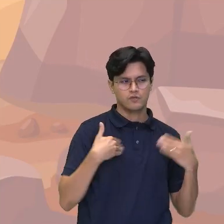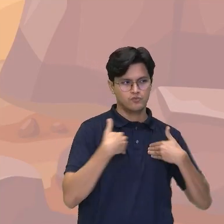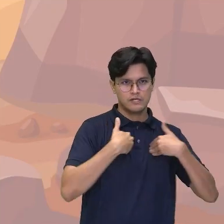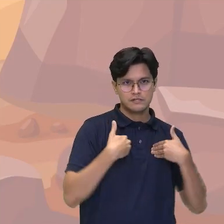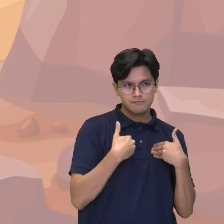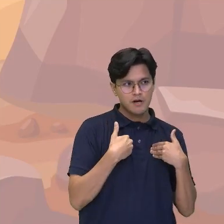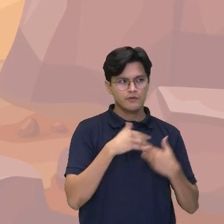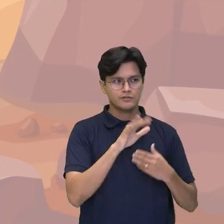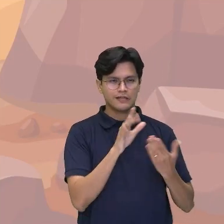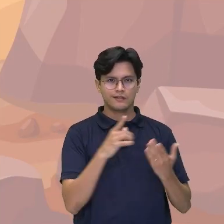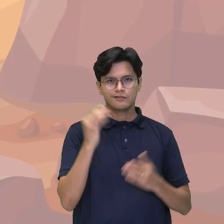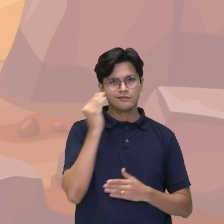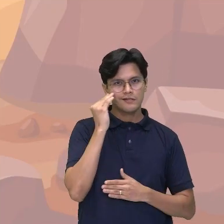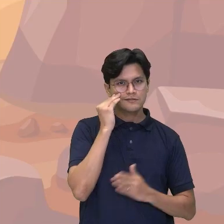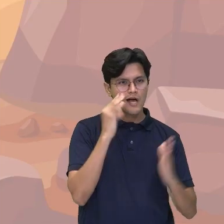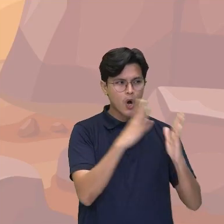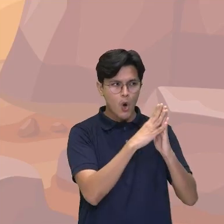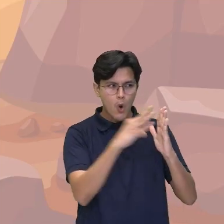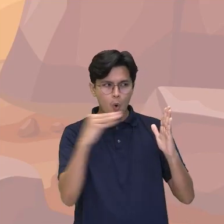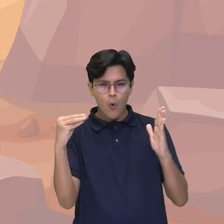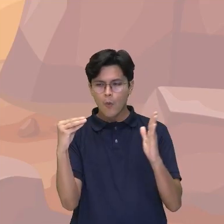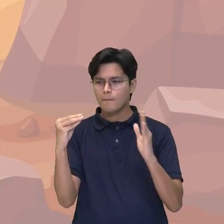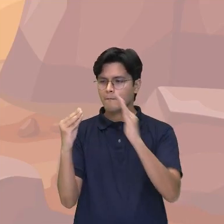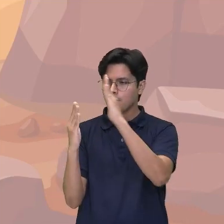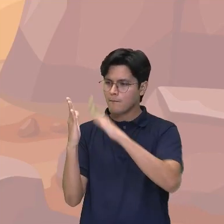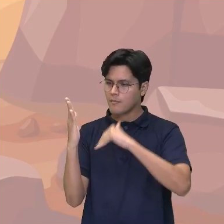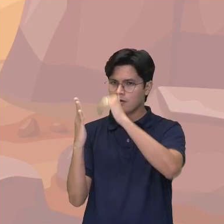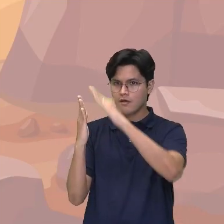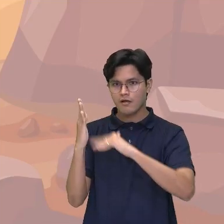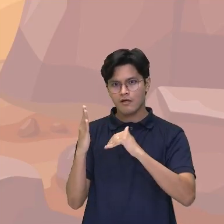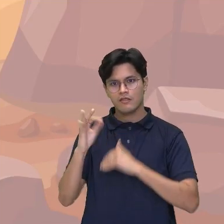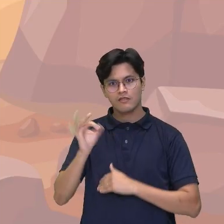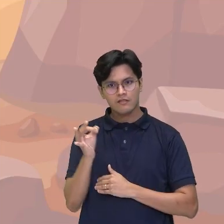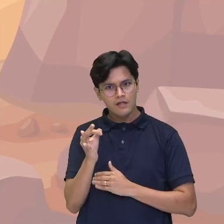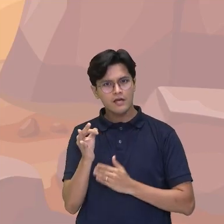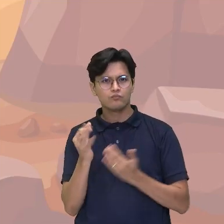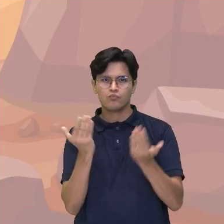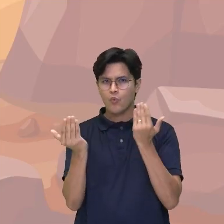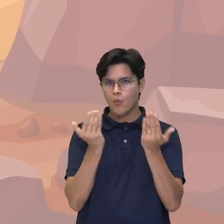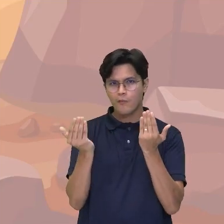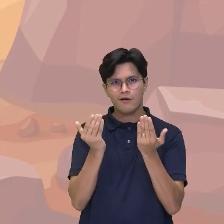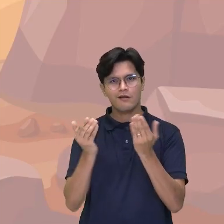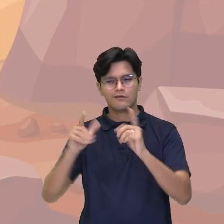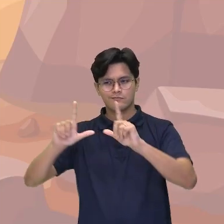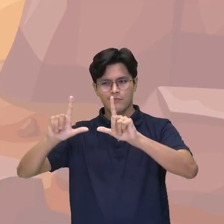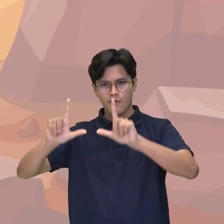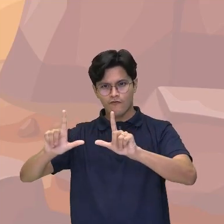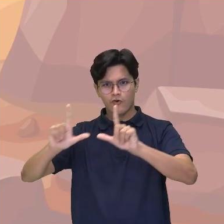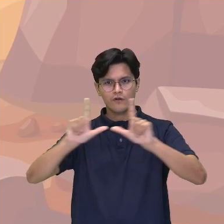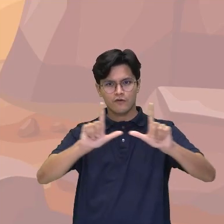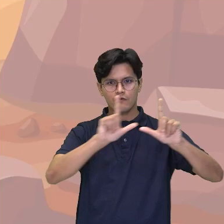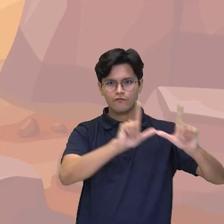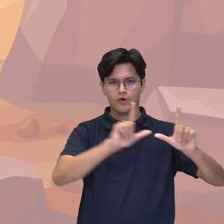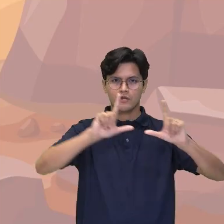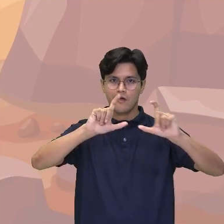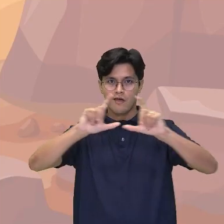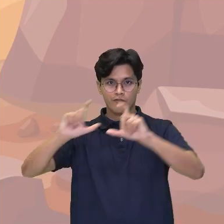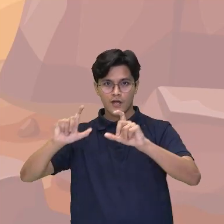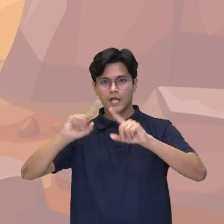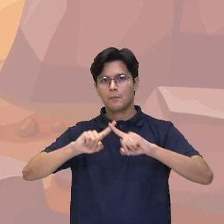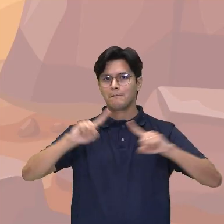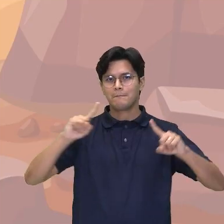próximo possível, vamos falar como se fosse um retrato. Só que eles não tinham os materiais. O que